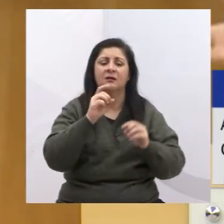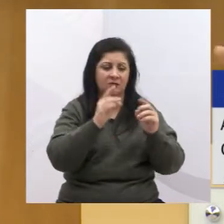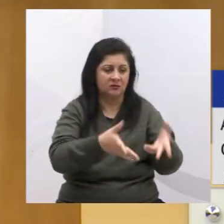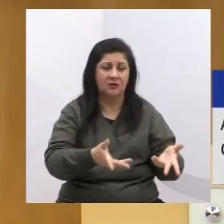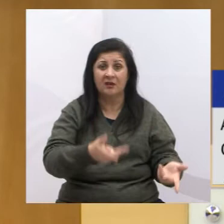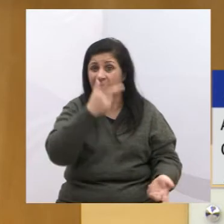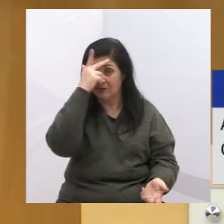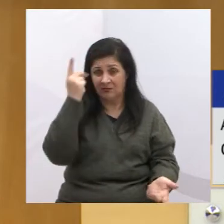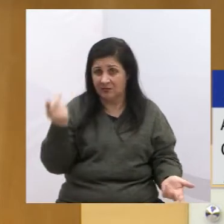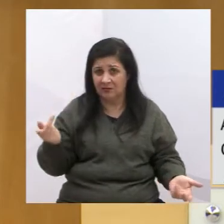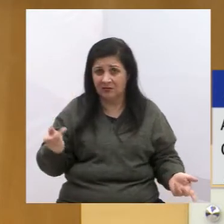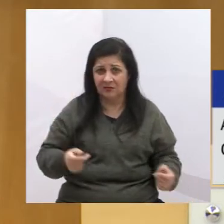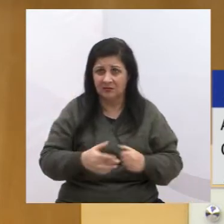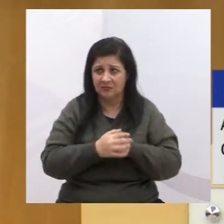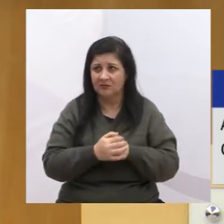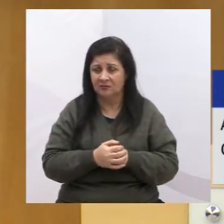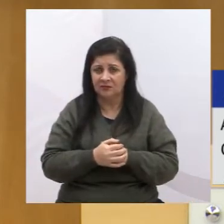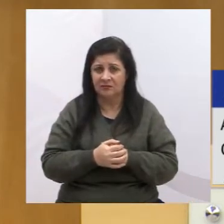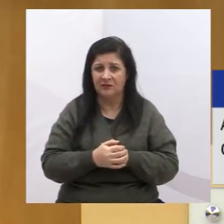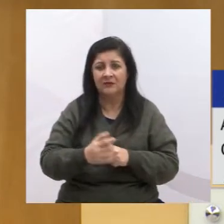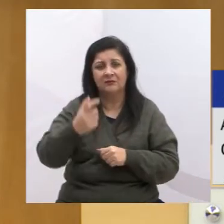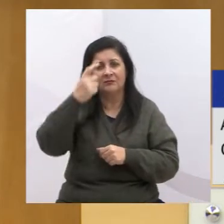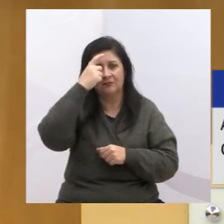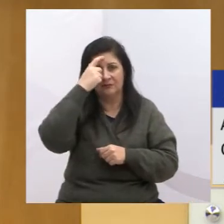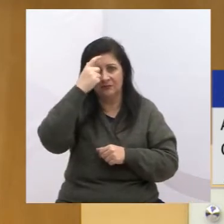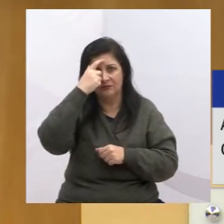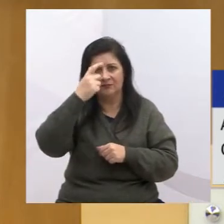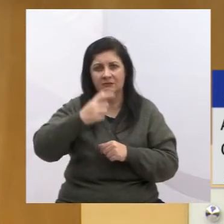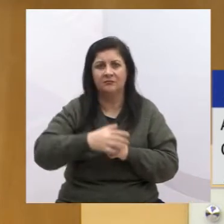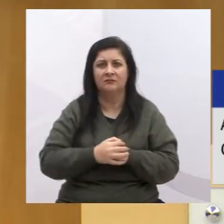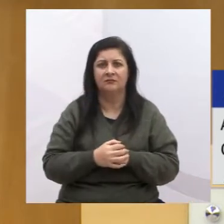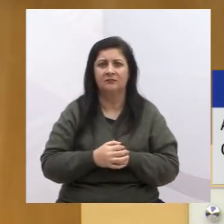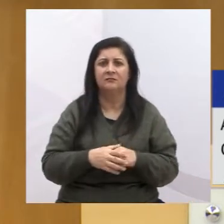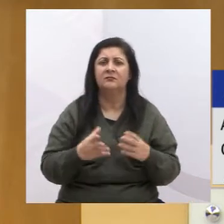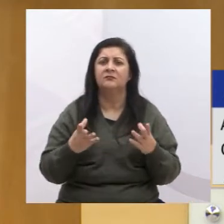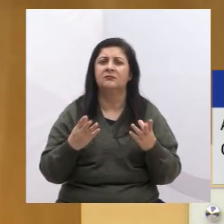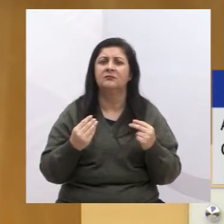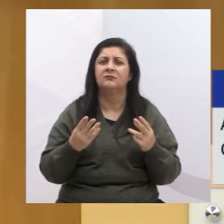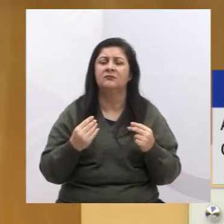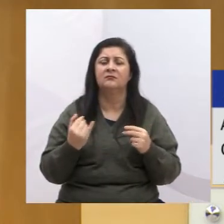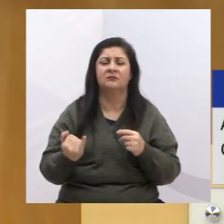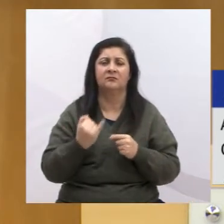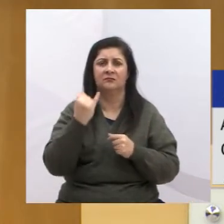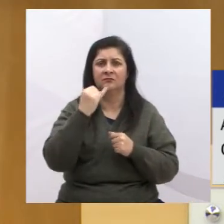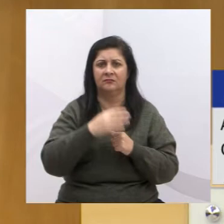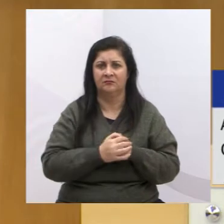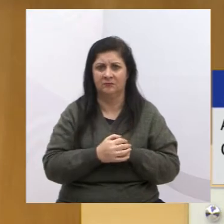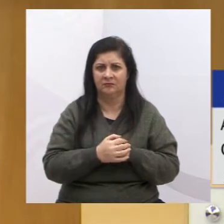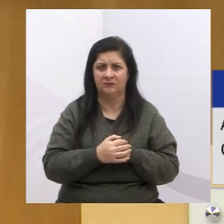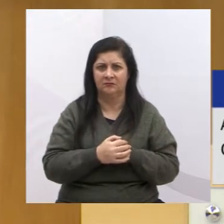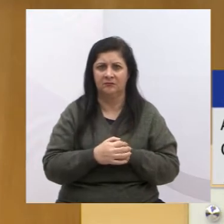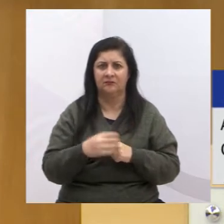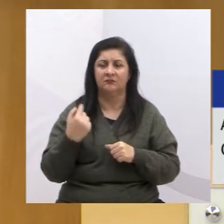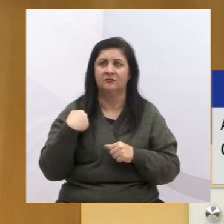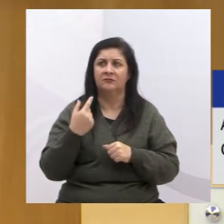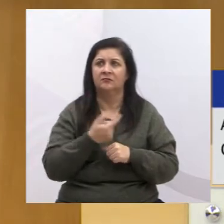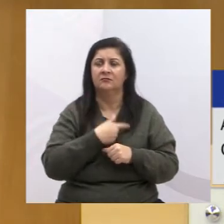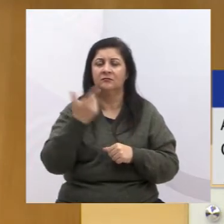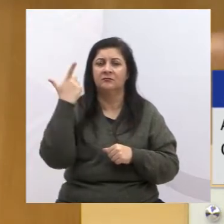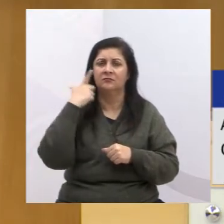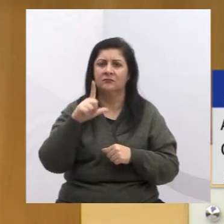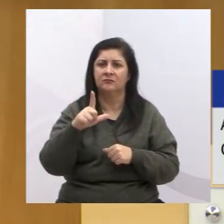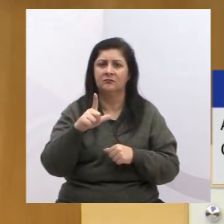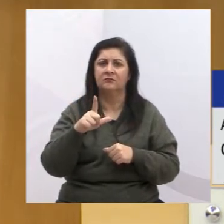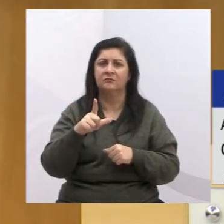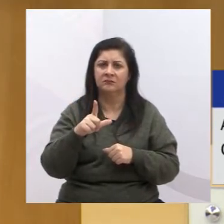próprias pessoas. Então a consciência, ela é muito importante para que a gente consiga resolver os